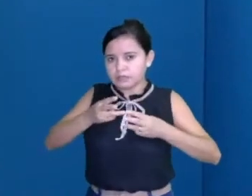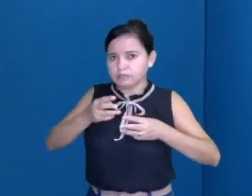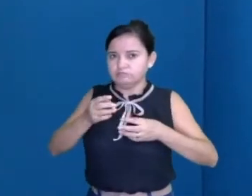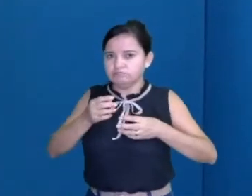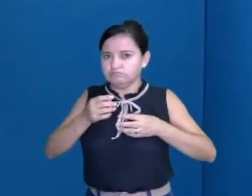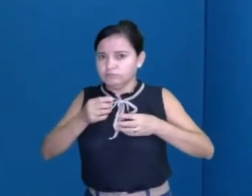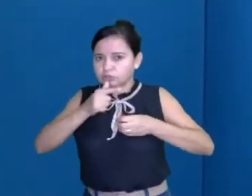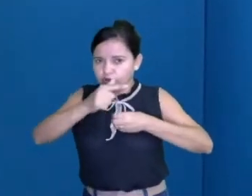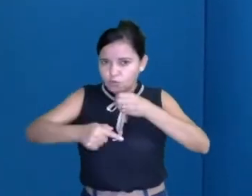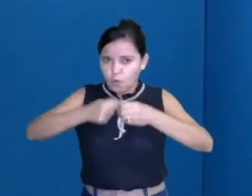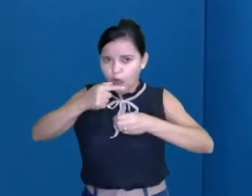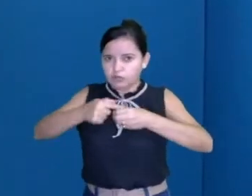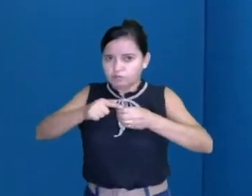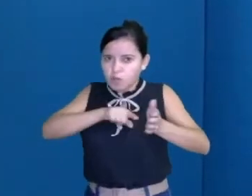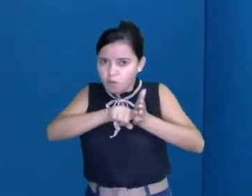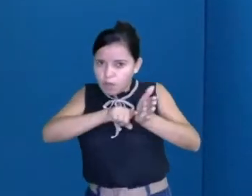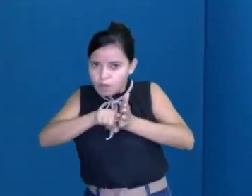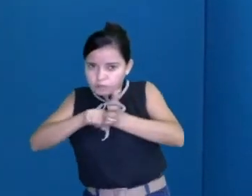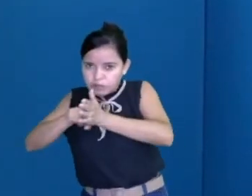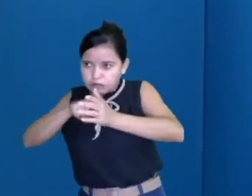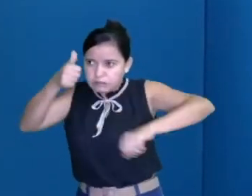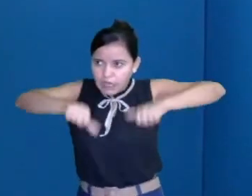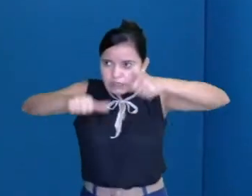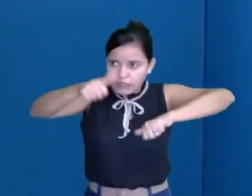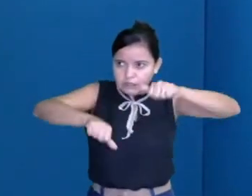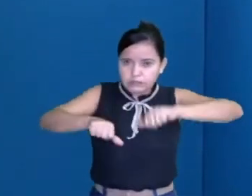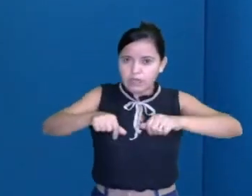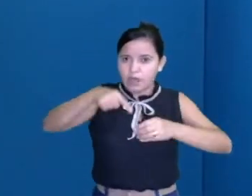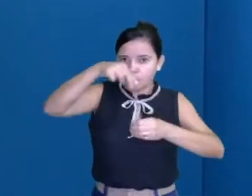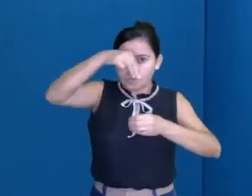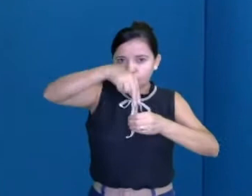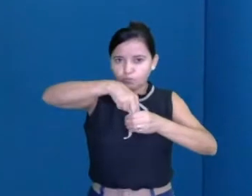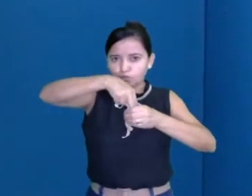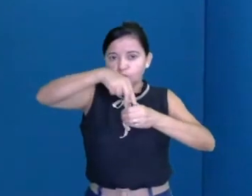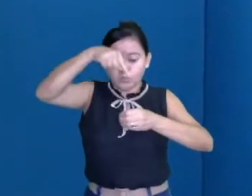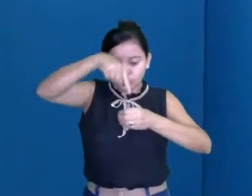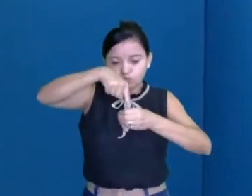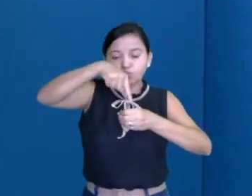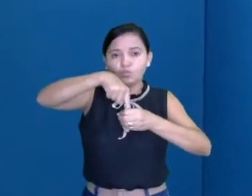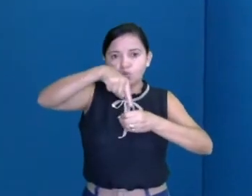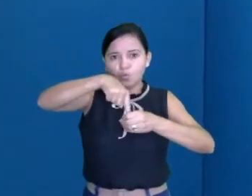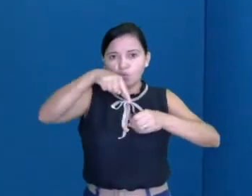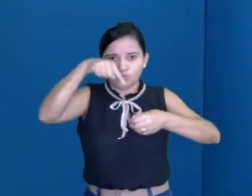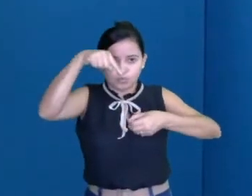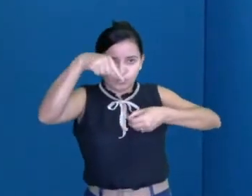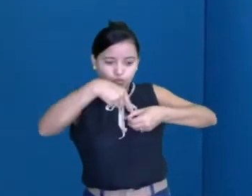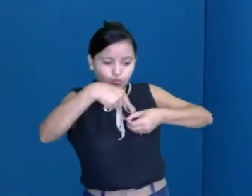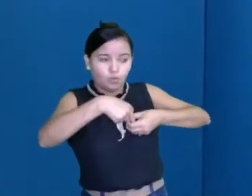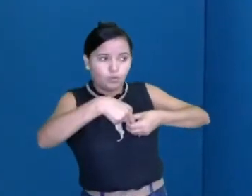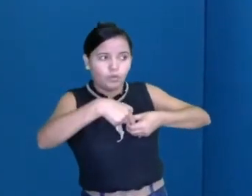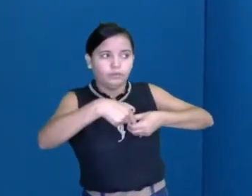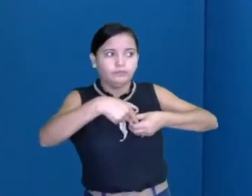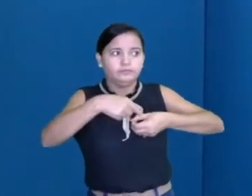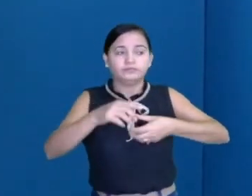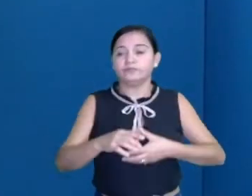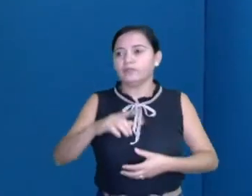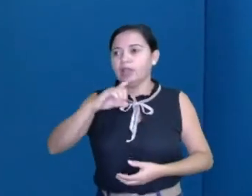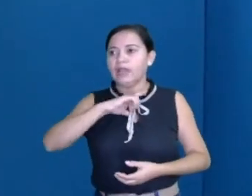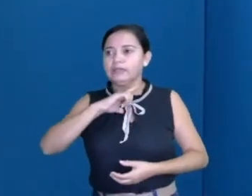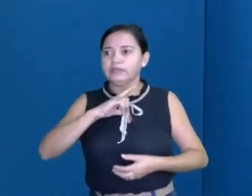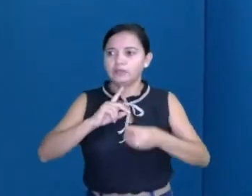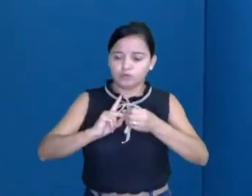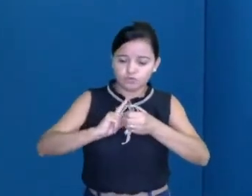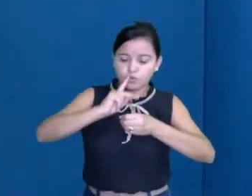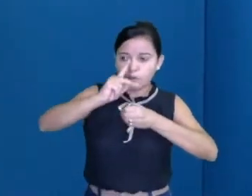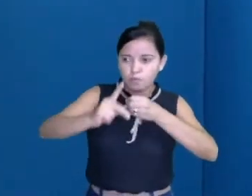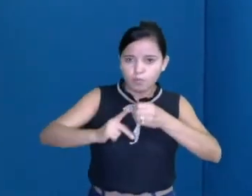núcleo, lá olhando justamente para não só para a questão dos prótons, mas também para a questão dos nêutrons, que é isso que a gente vai